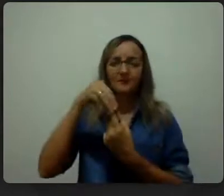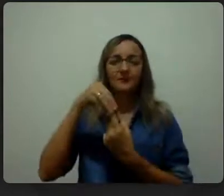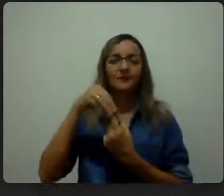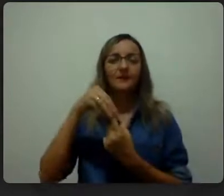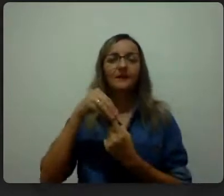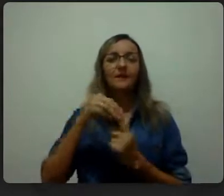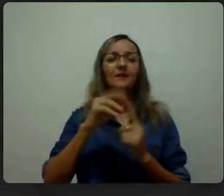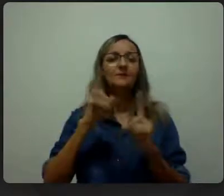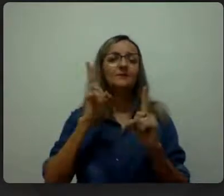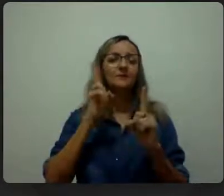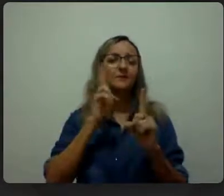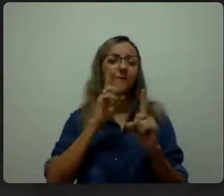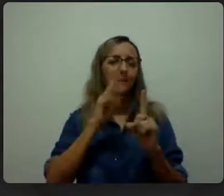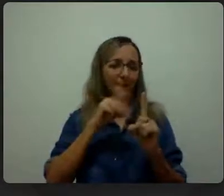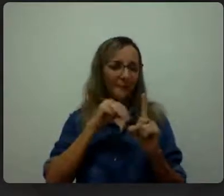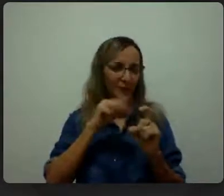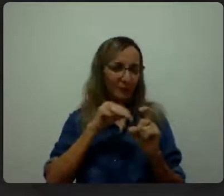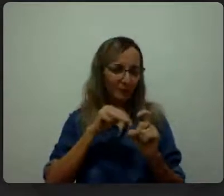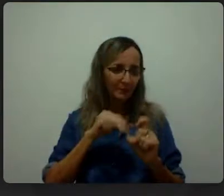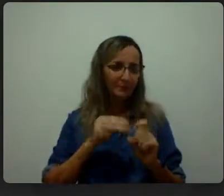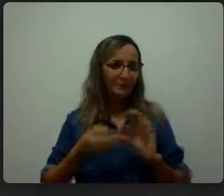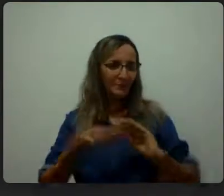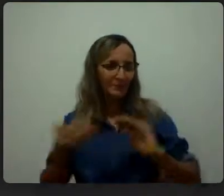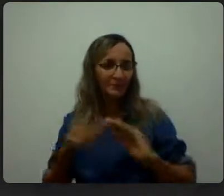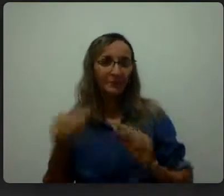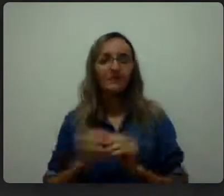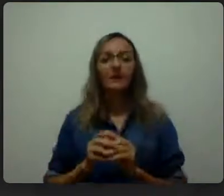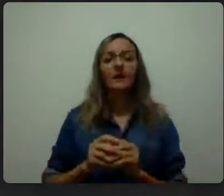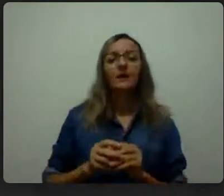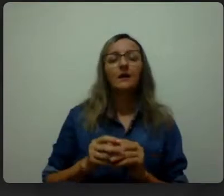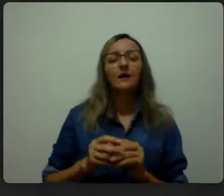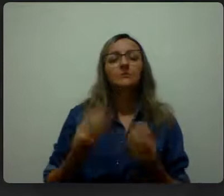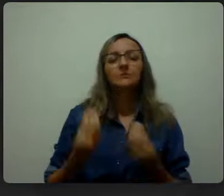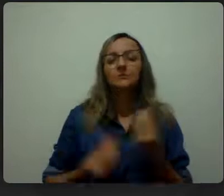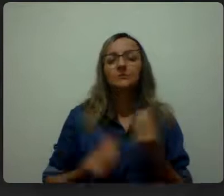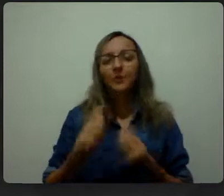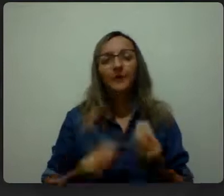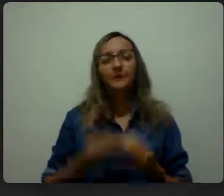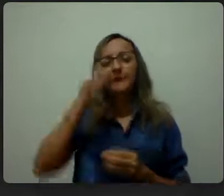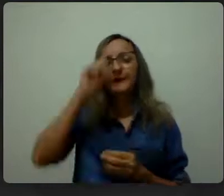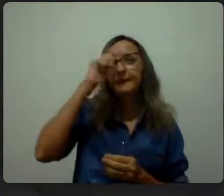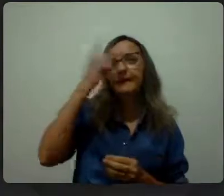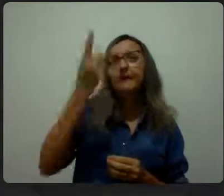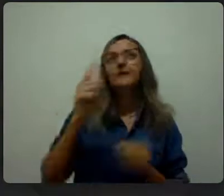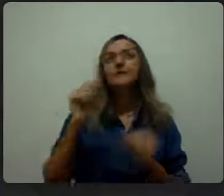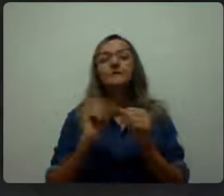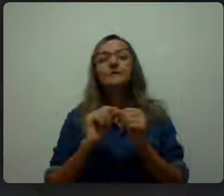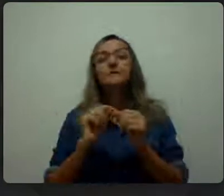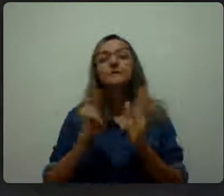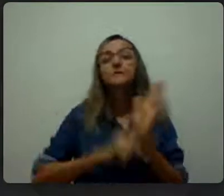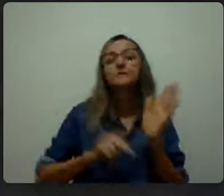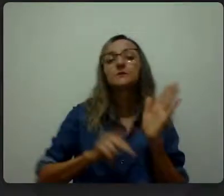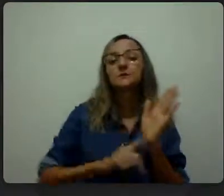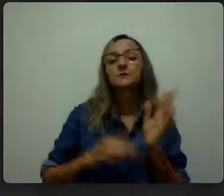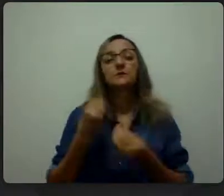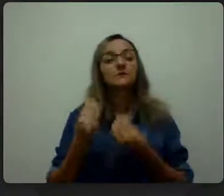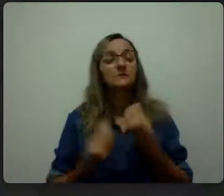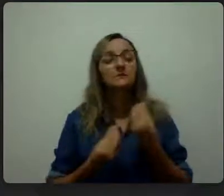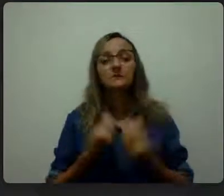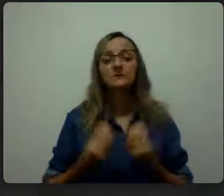teoria. Igual o professor Ivan falou, a gente trabalha muito a parte de escrita, né,